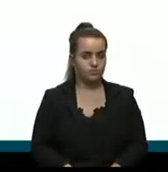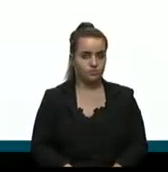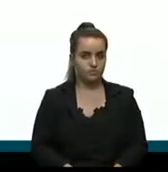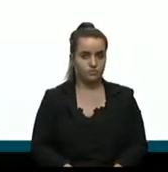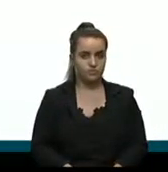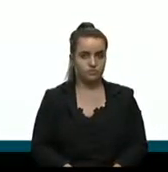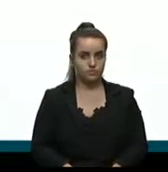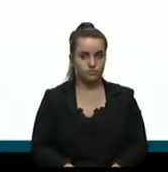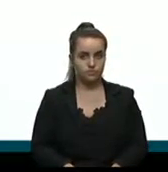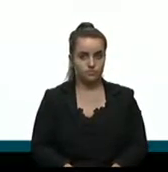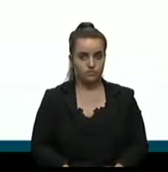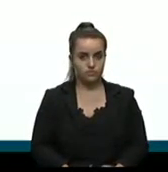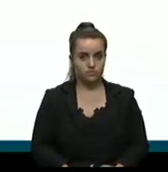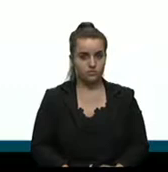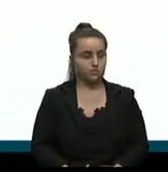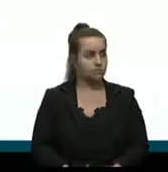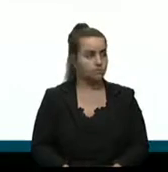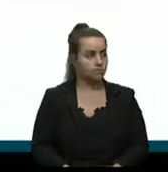133.